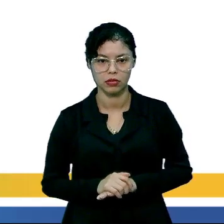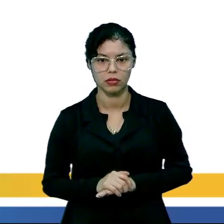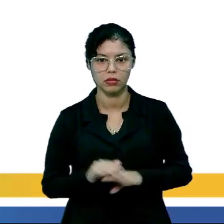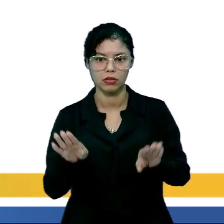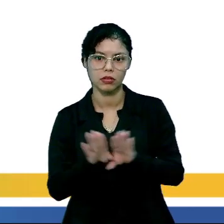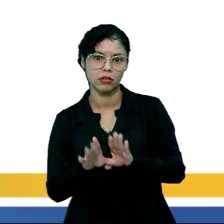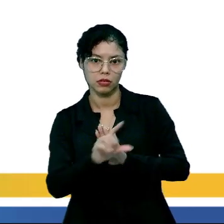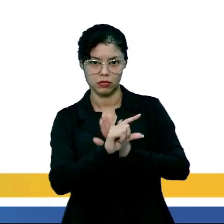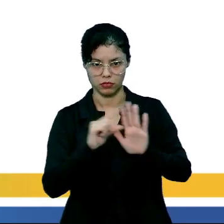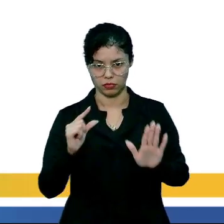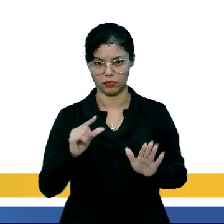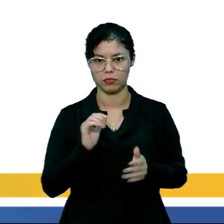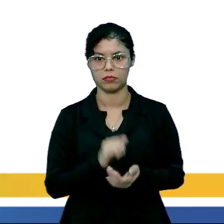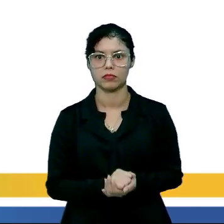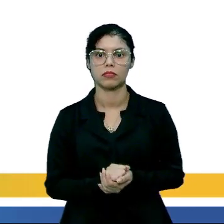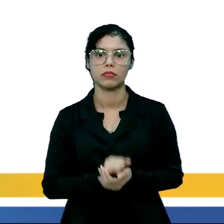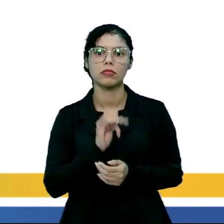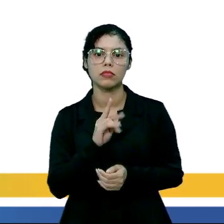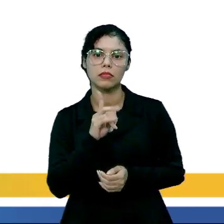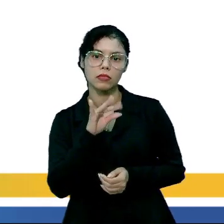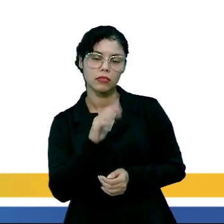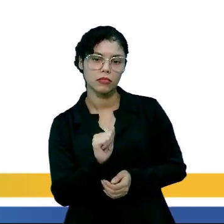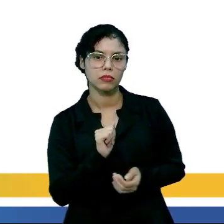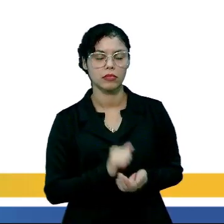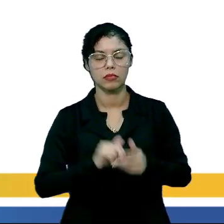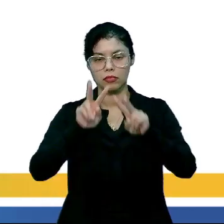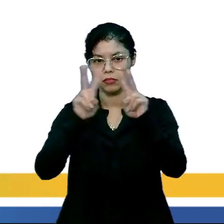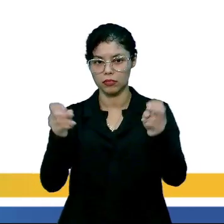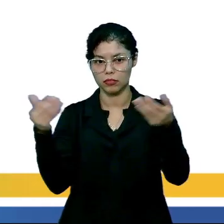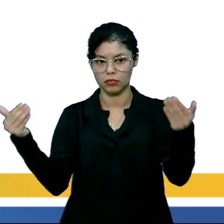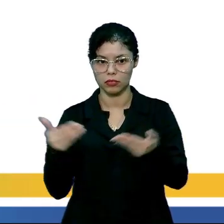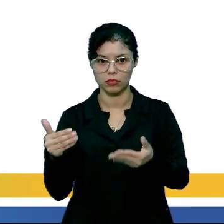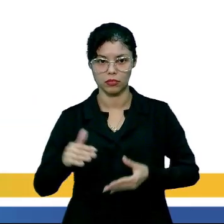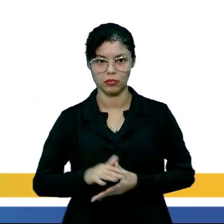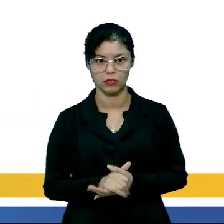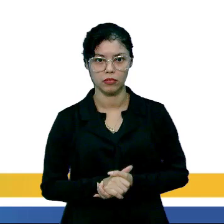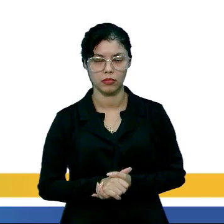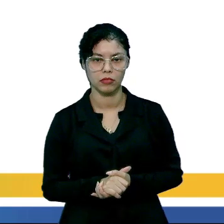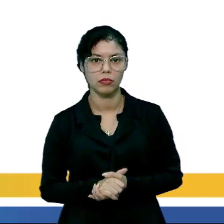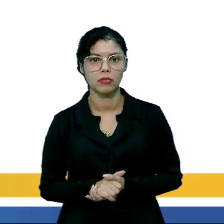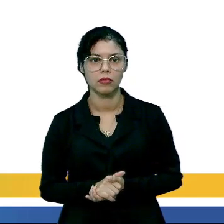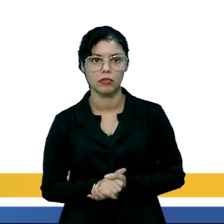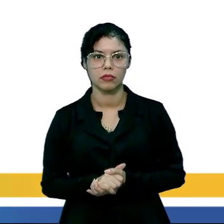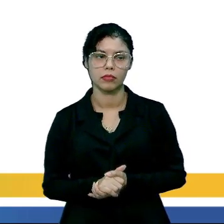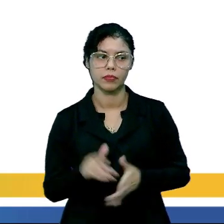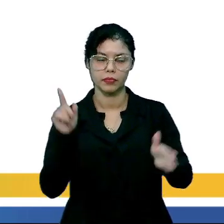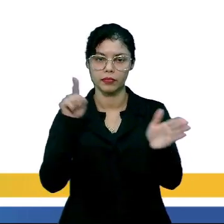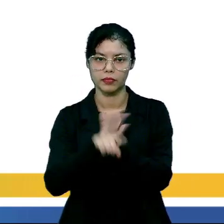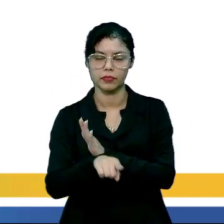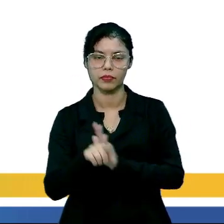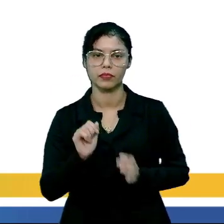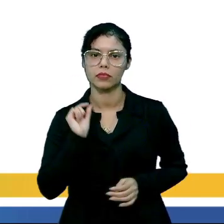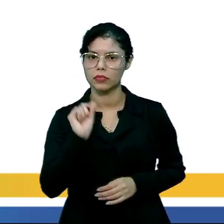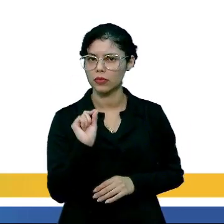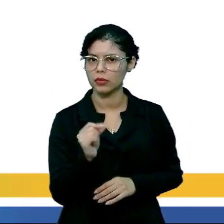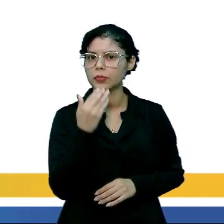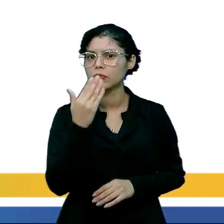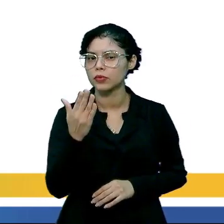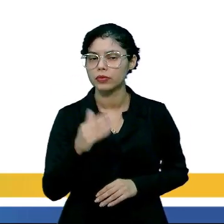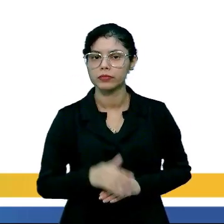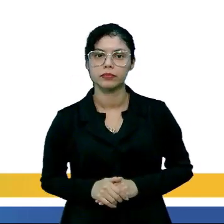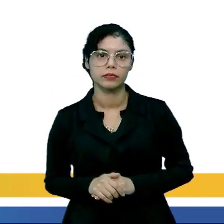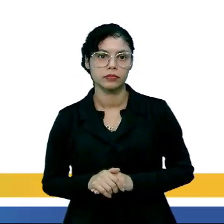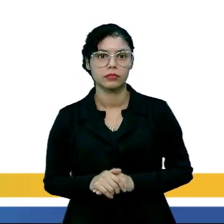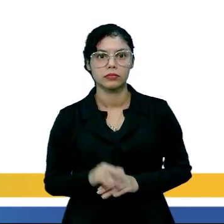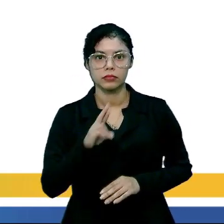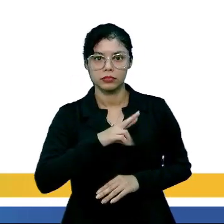Cortiço. Isso é um trecho, né, da obra O Cortiço, tema da nossa aula de hoje. Vamos à questão, o que é que ele quer?